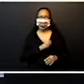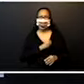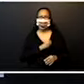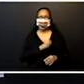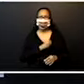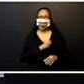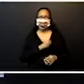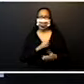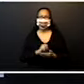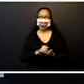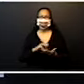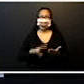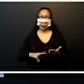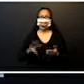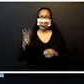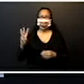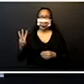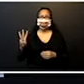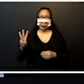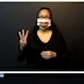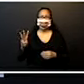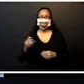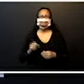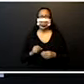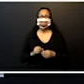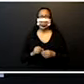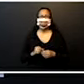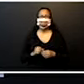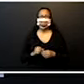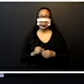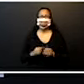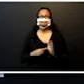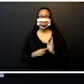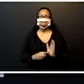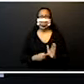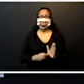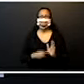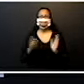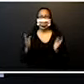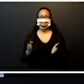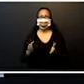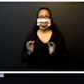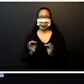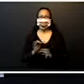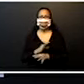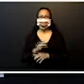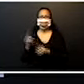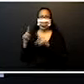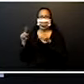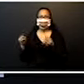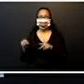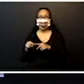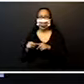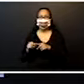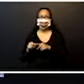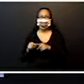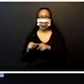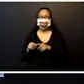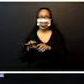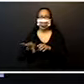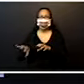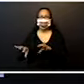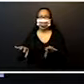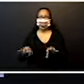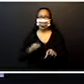Na atividade número 3, fala assim: agora você deve completar o quadro com a